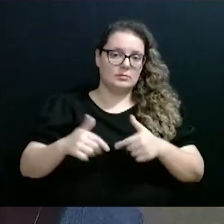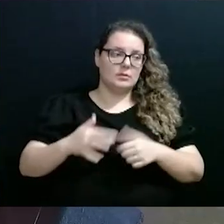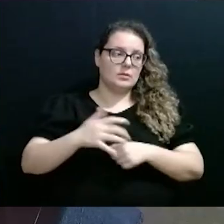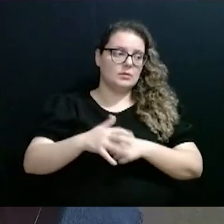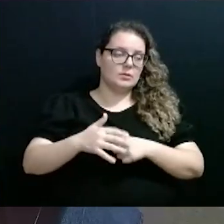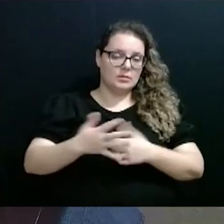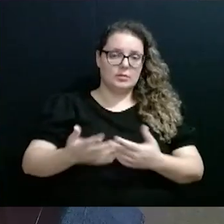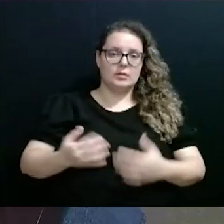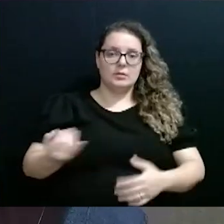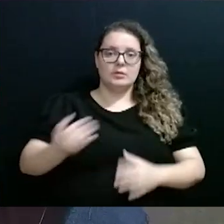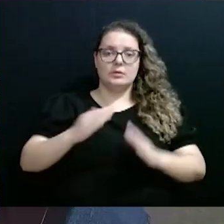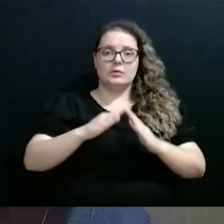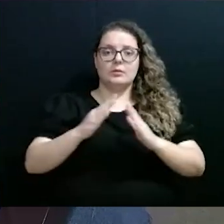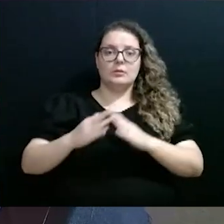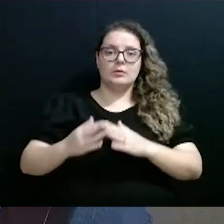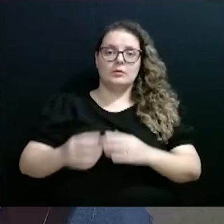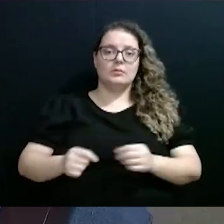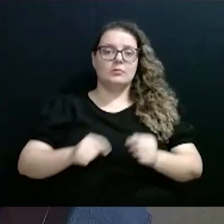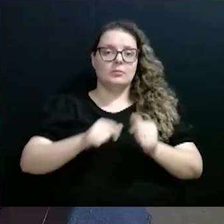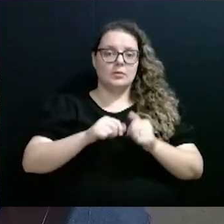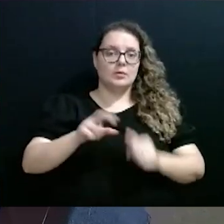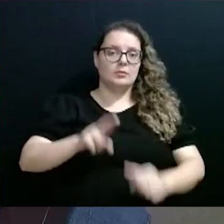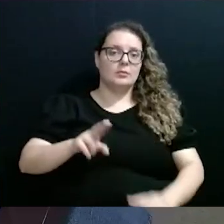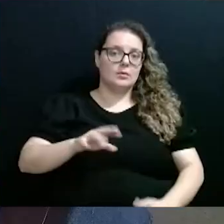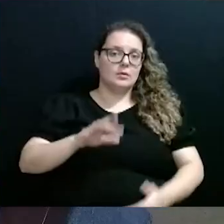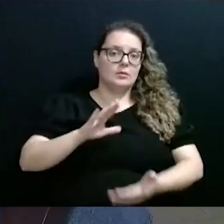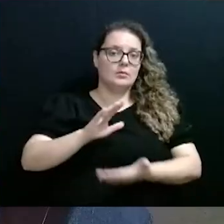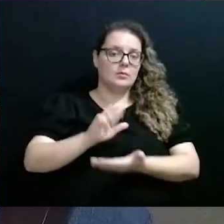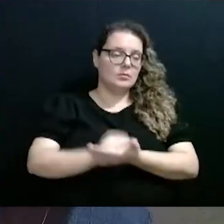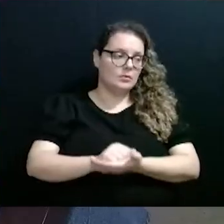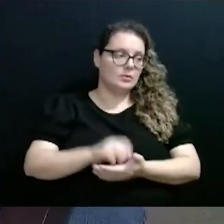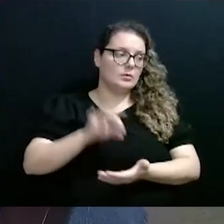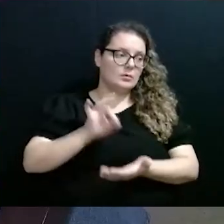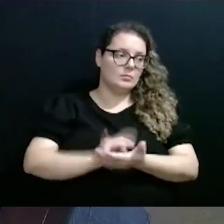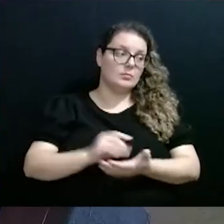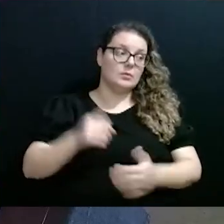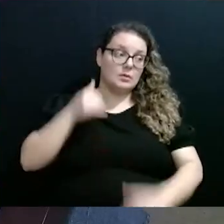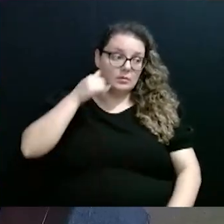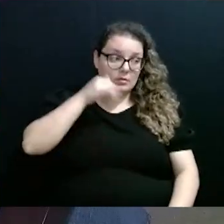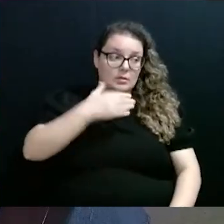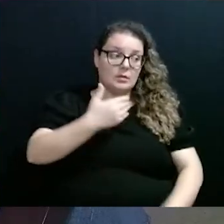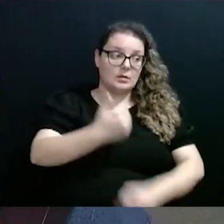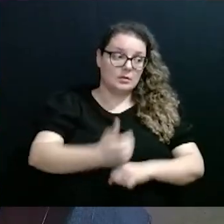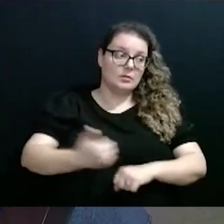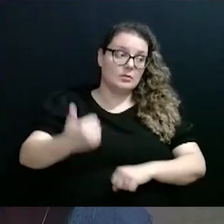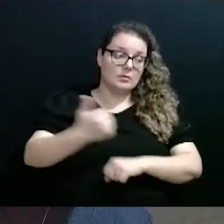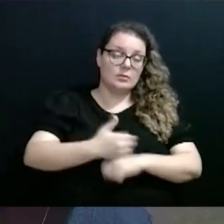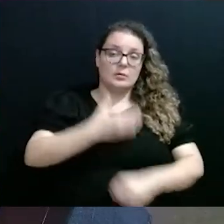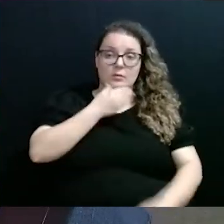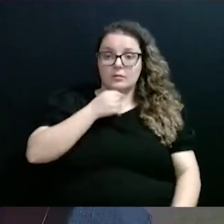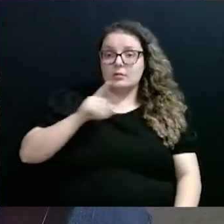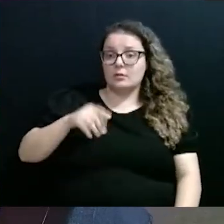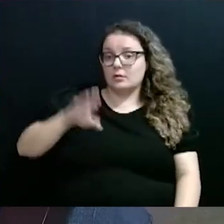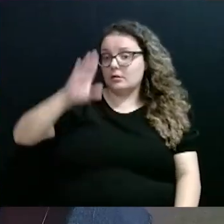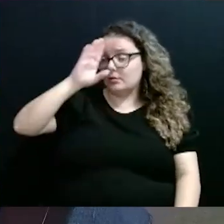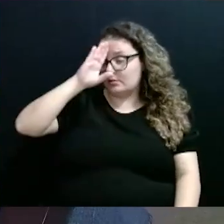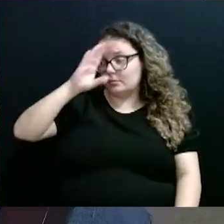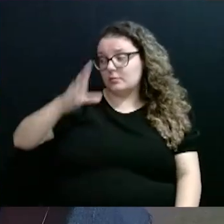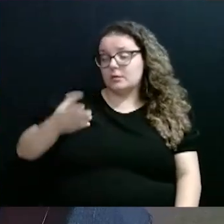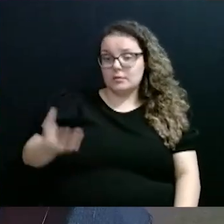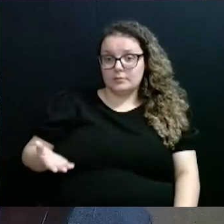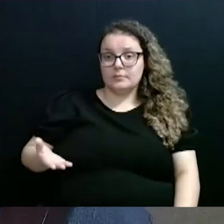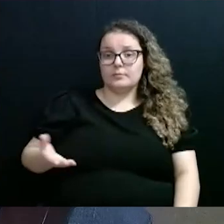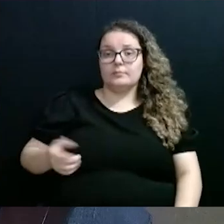né, quem tem direito a esse benefício, utilizar apenas os canais oficiais para evitar golpes e fraudes, né? Principalmente assim,